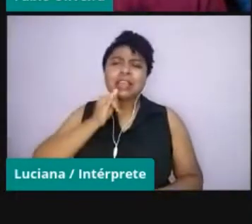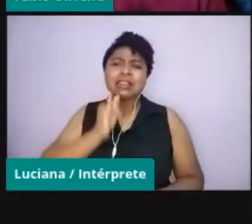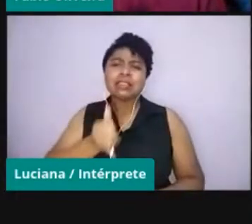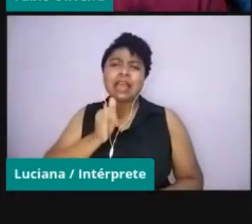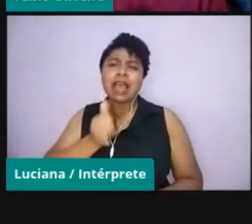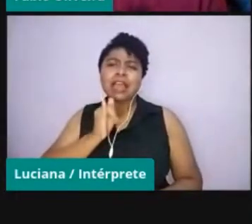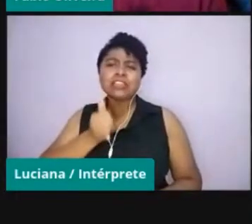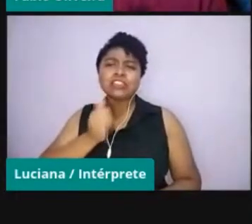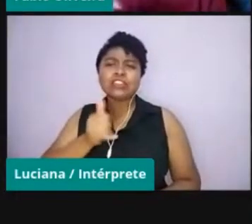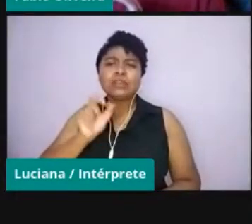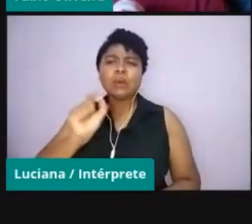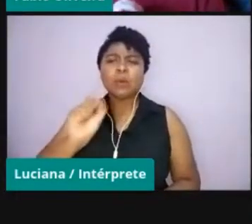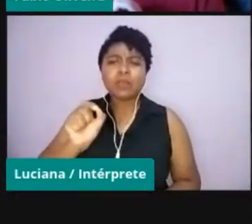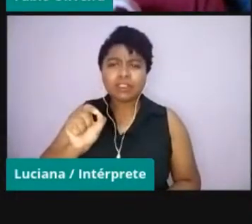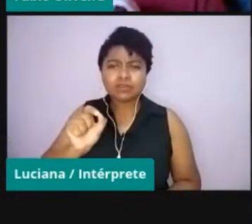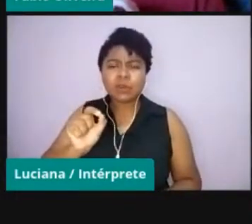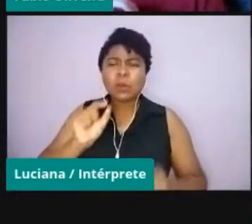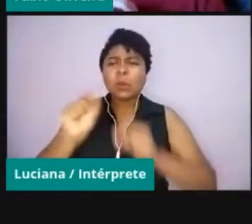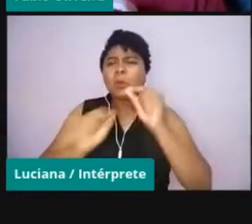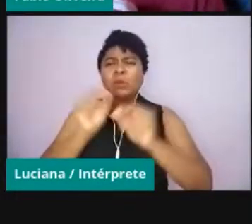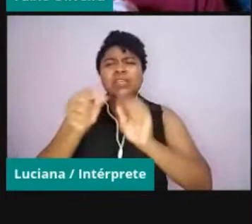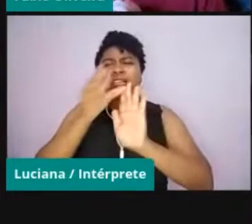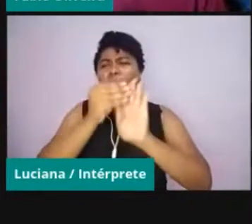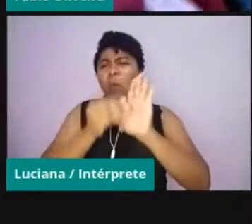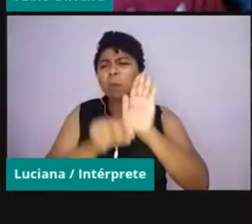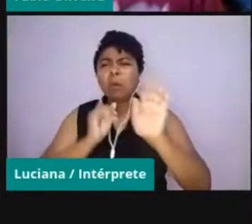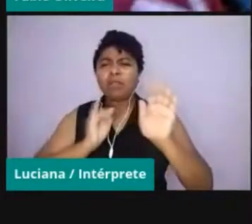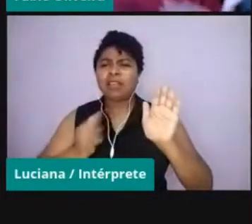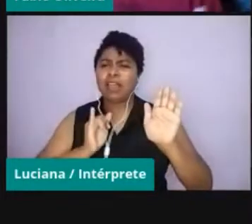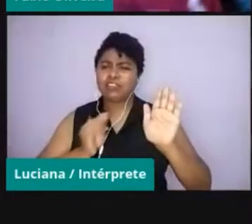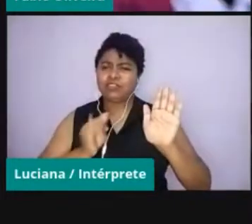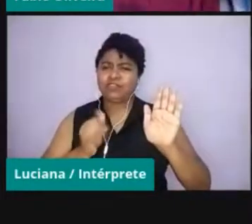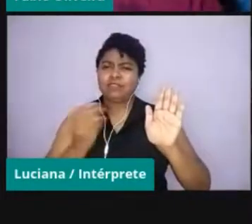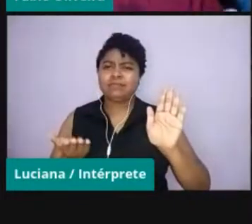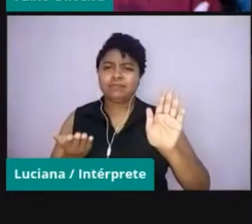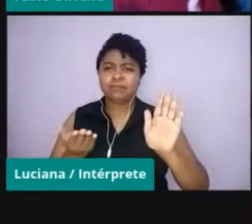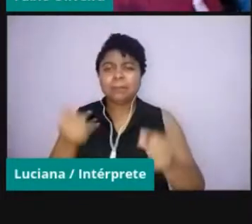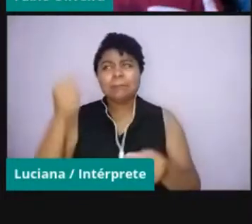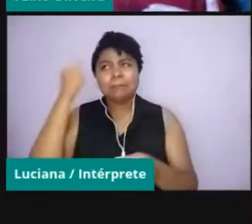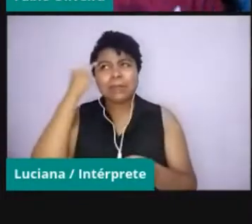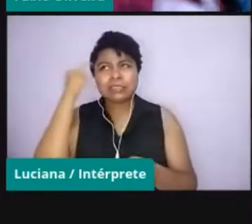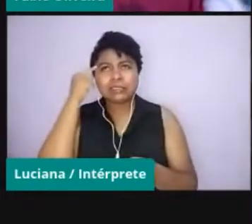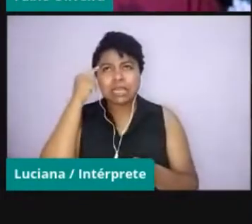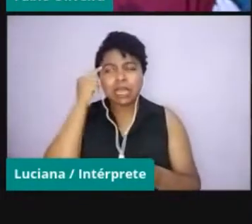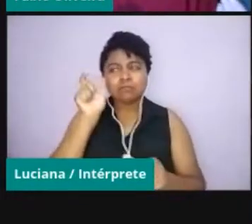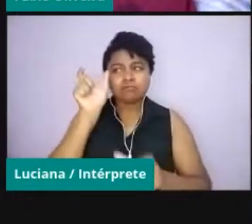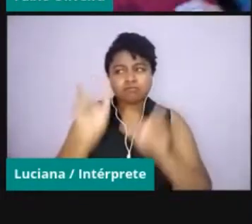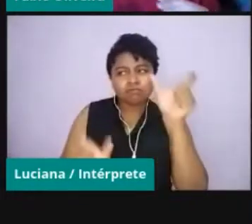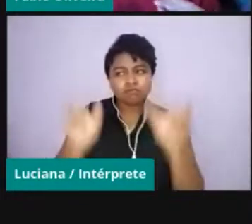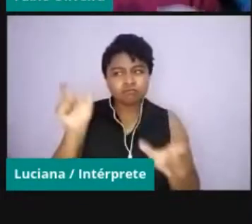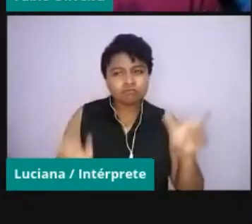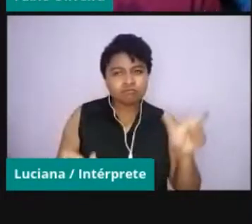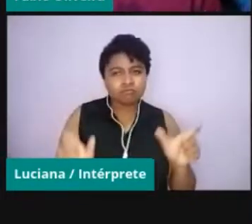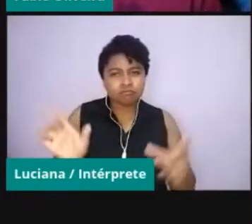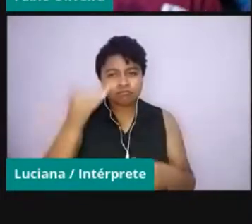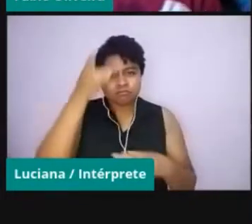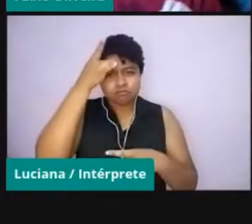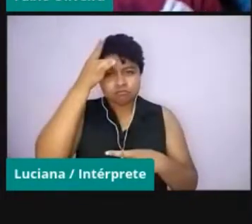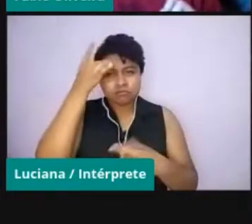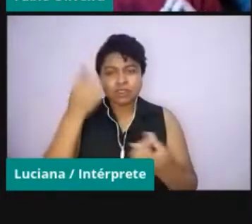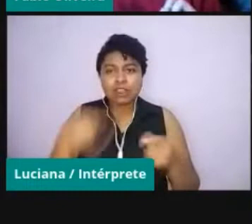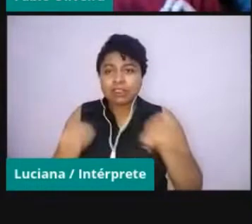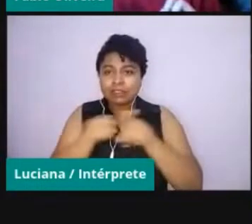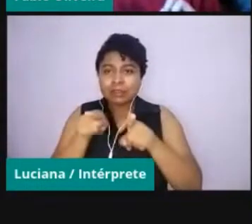que iria compor essa narrativa? Então, nós tínhamos que pensar nos personagens, criar obstáculos para realmente dar